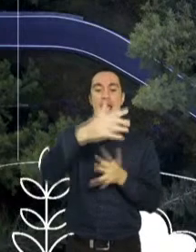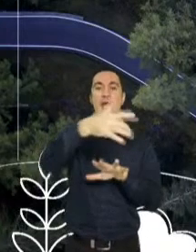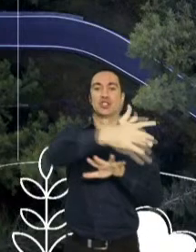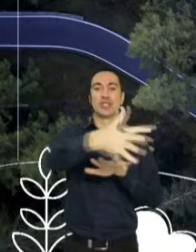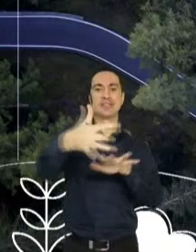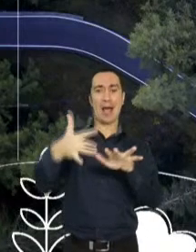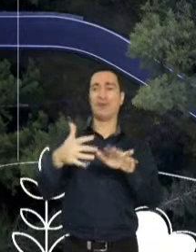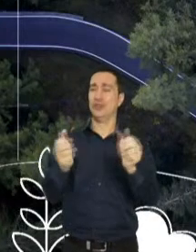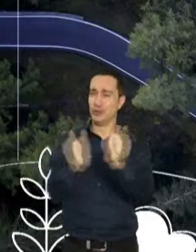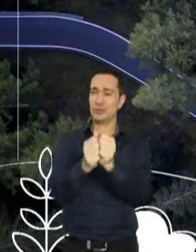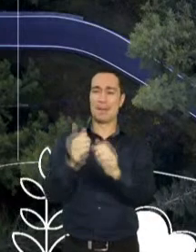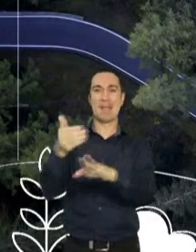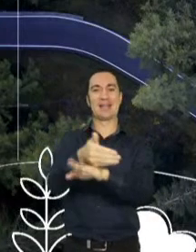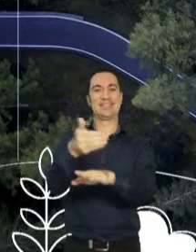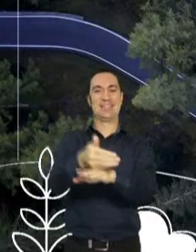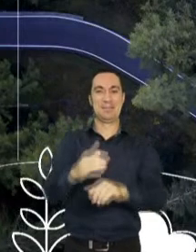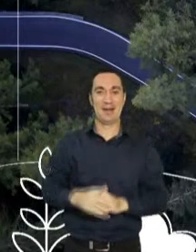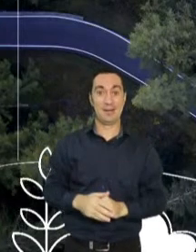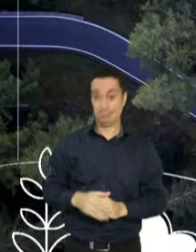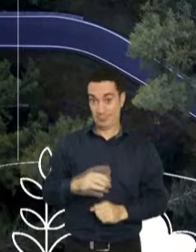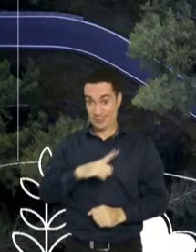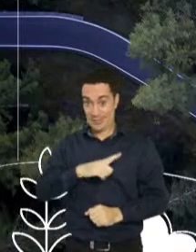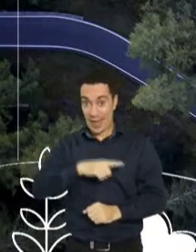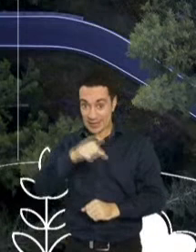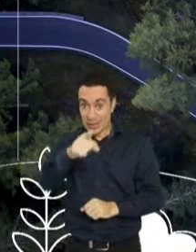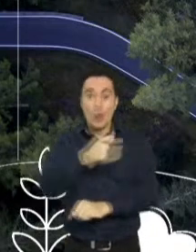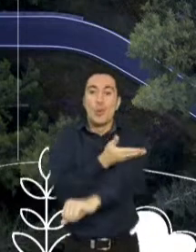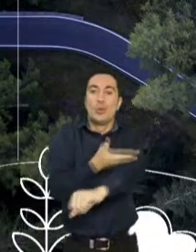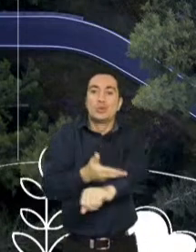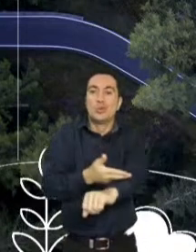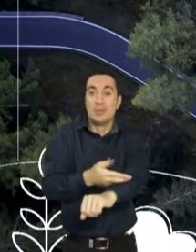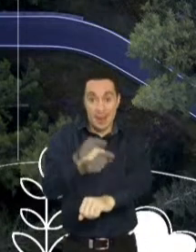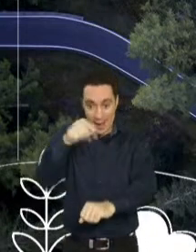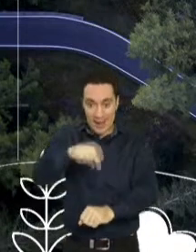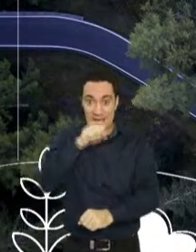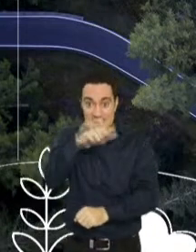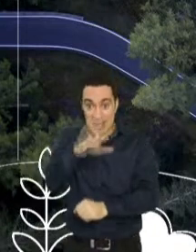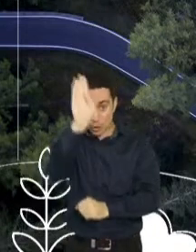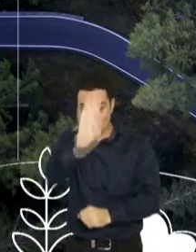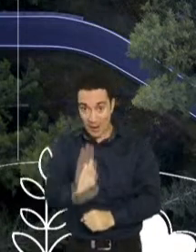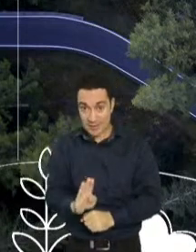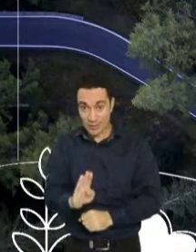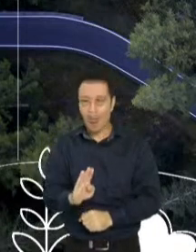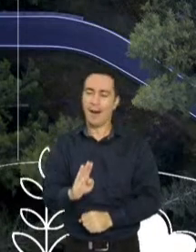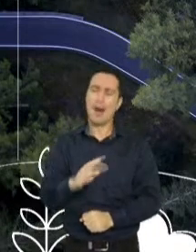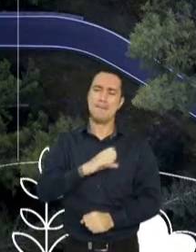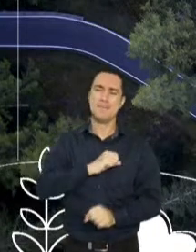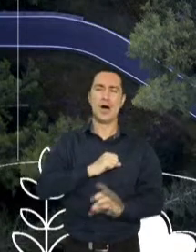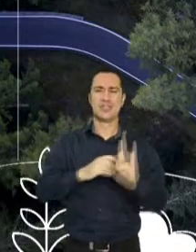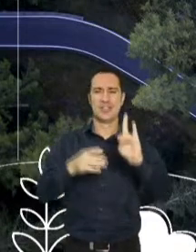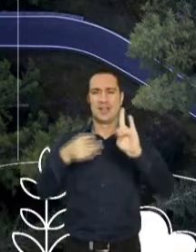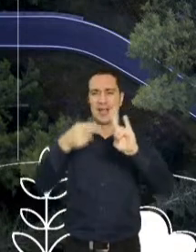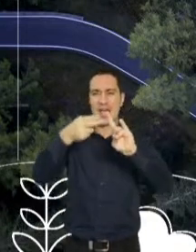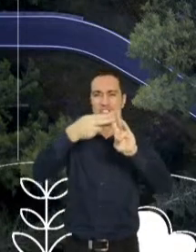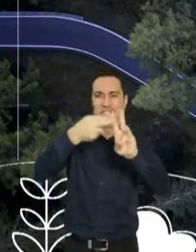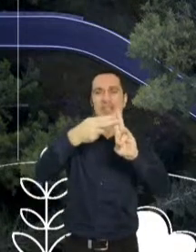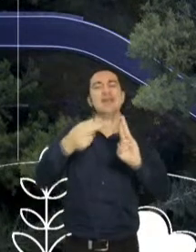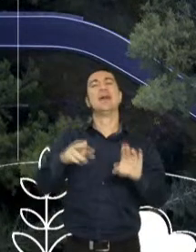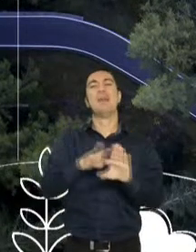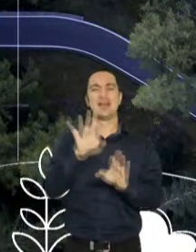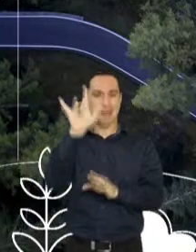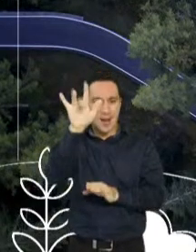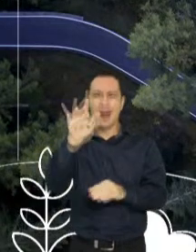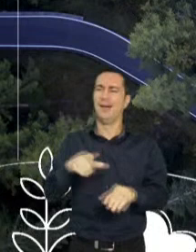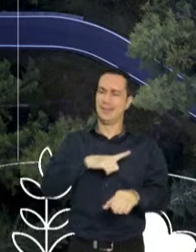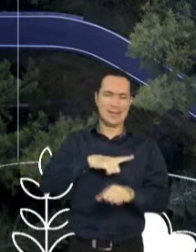redes sociais. Se você é o nosso colega, está acompanhando por aqui na Scania no Brasil, LinkedIn, Instagram,